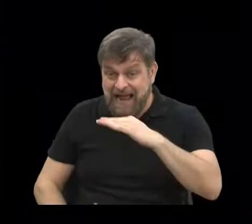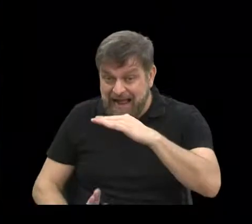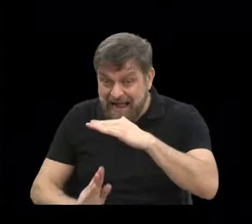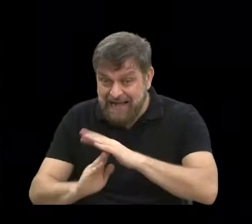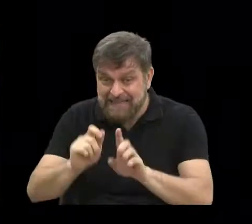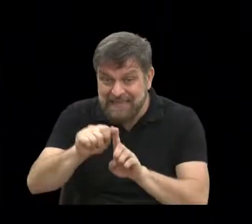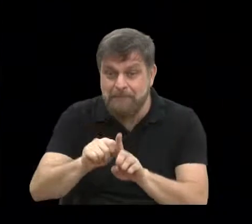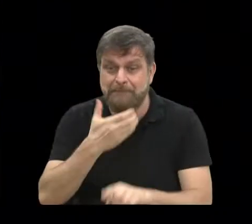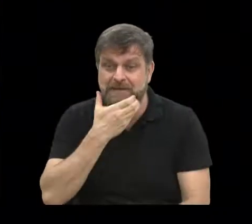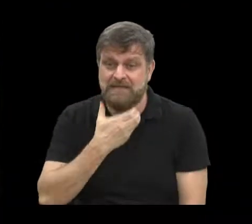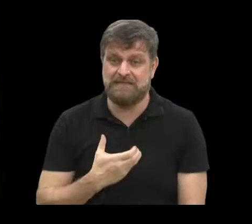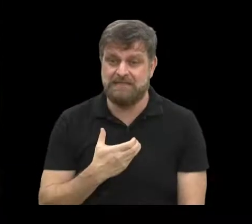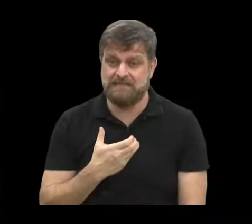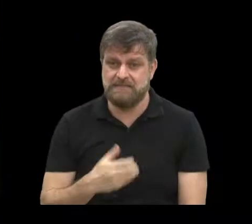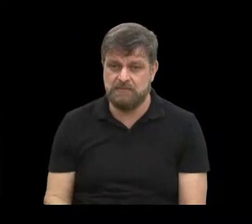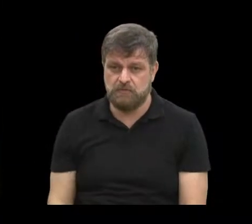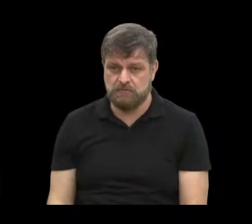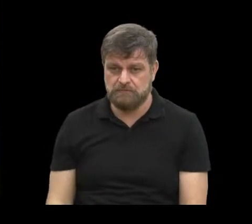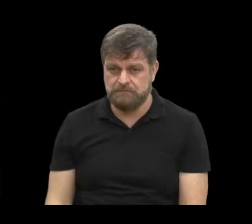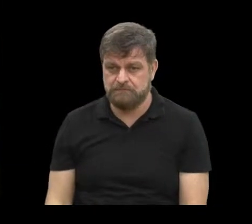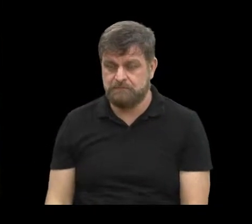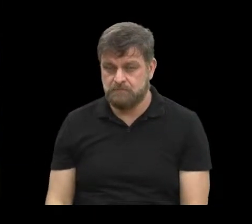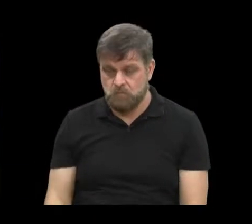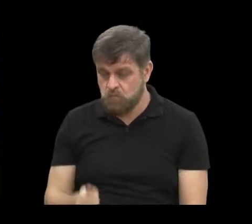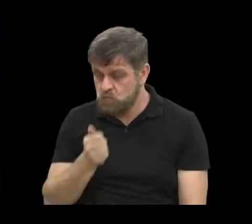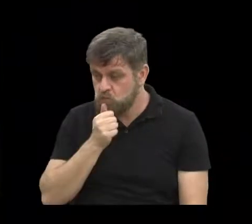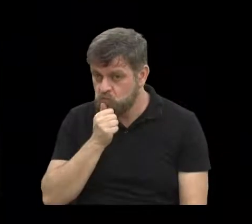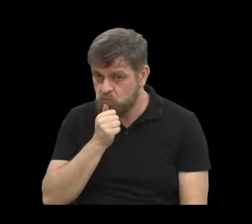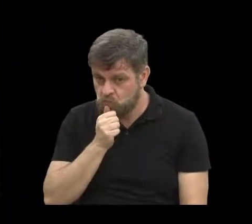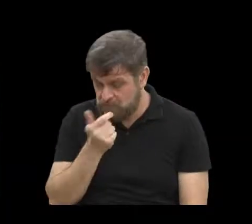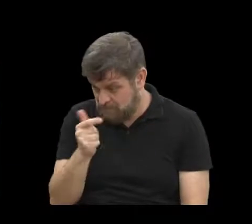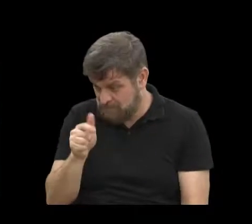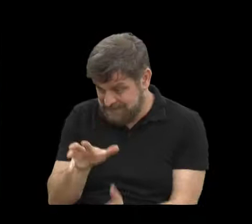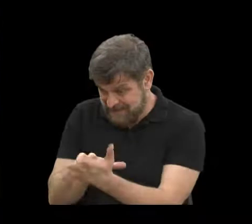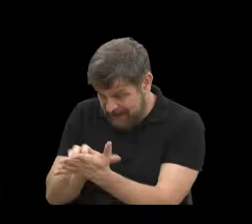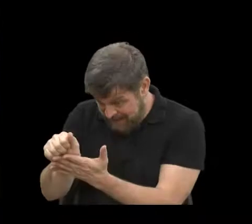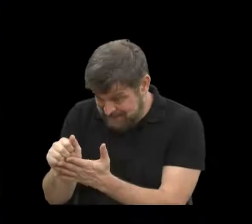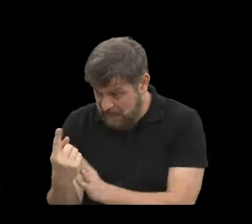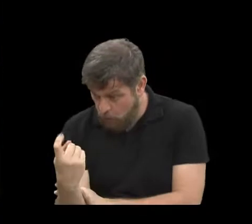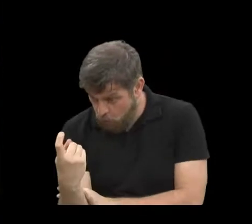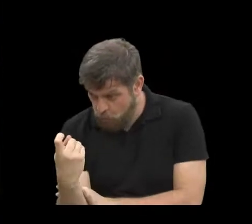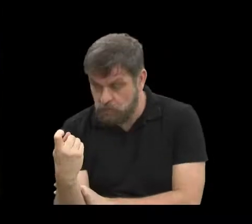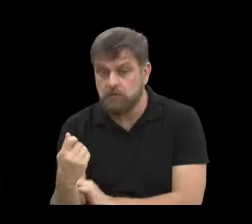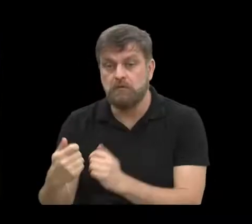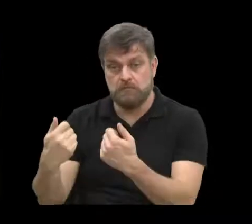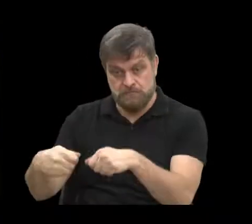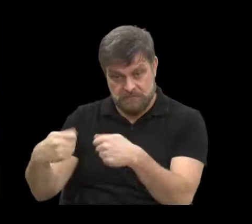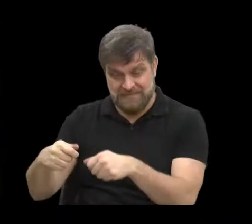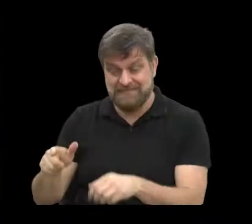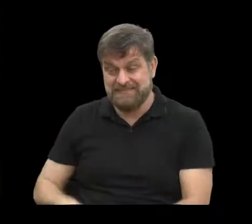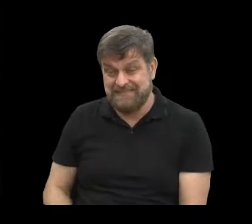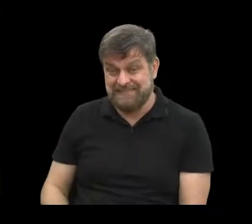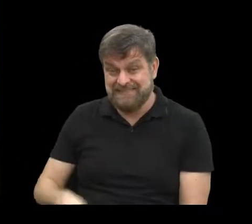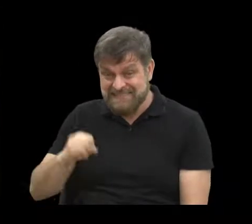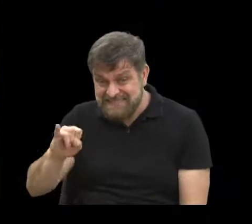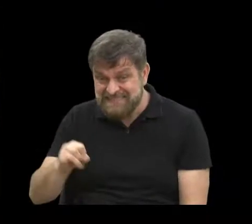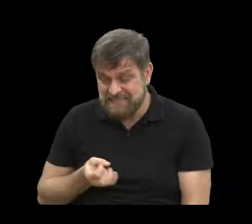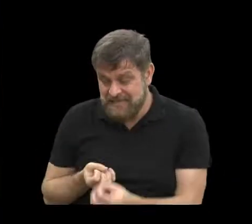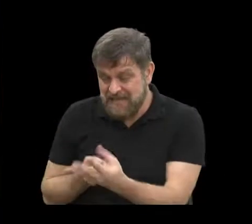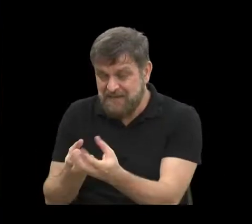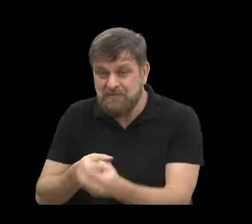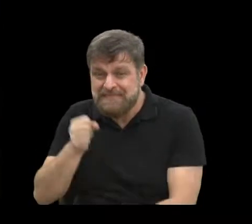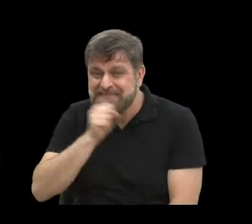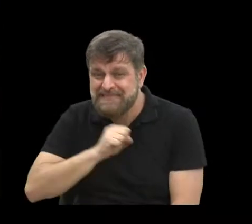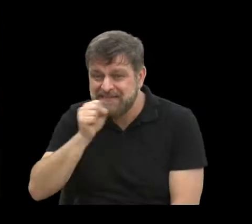dezembro para, se ainda não tem, fazer o cadastro único, tá? E se estiver desatualizado,